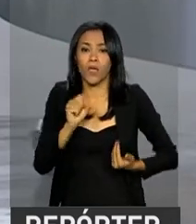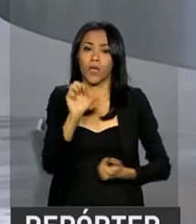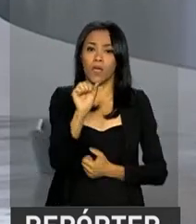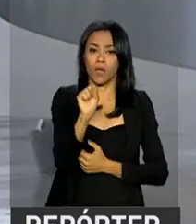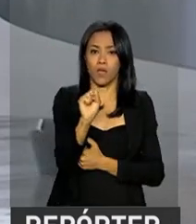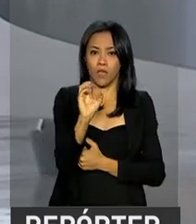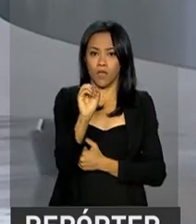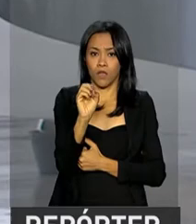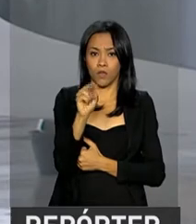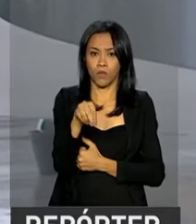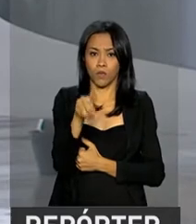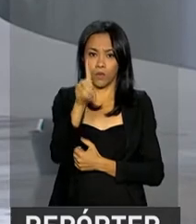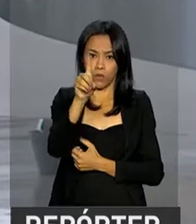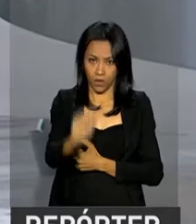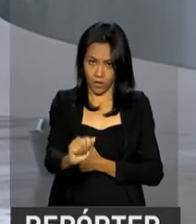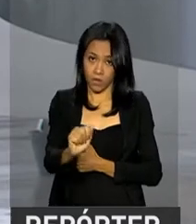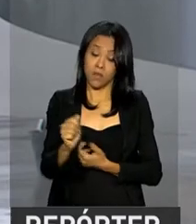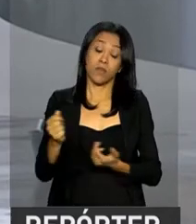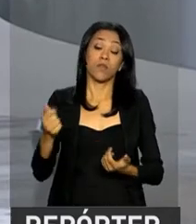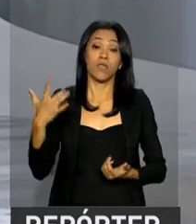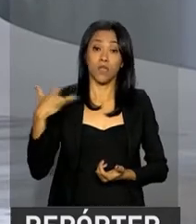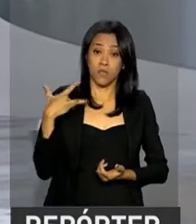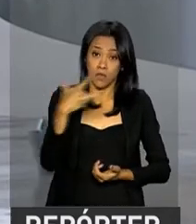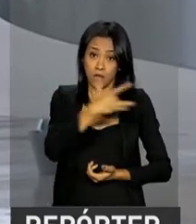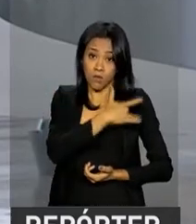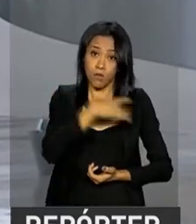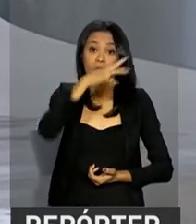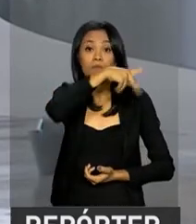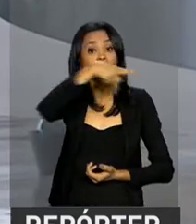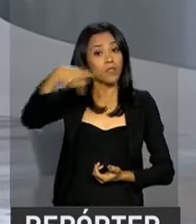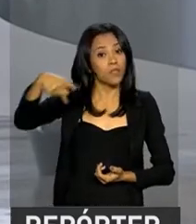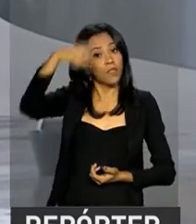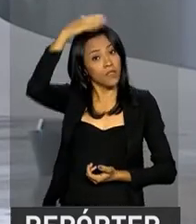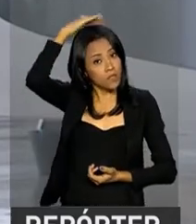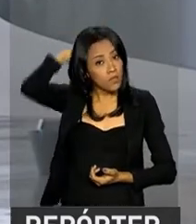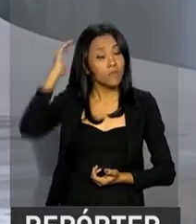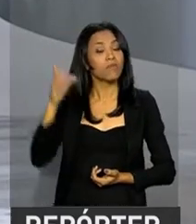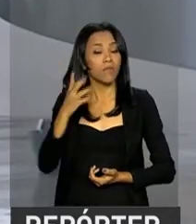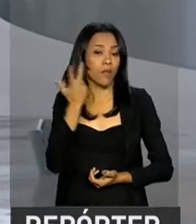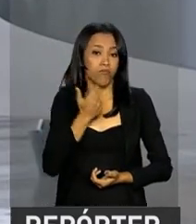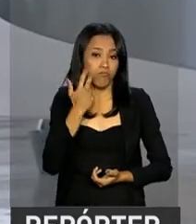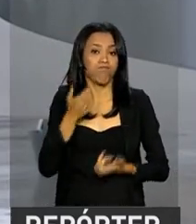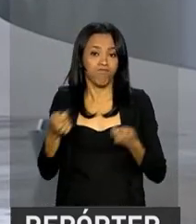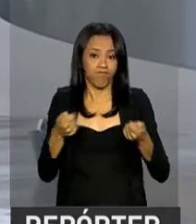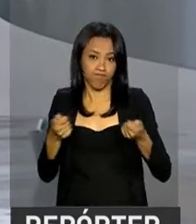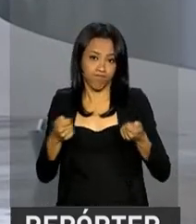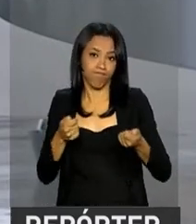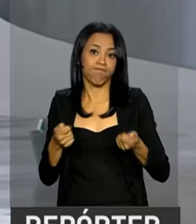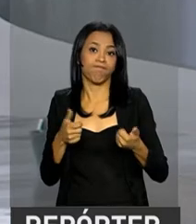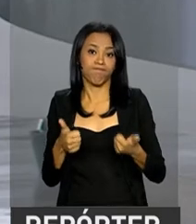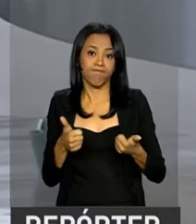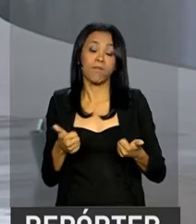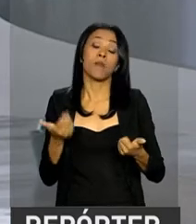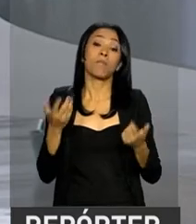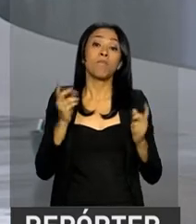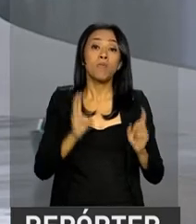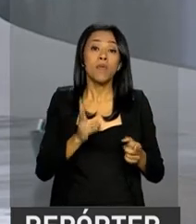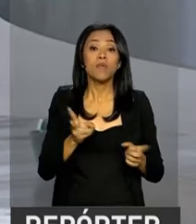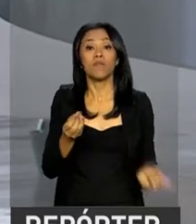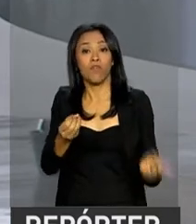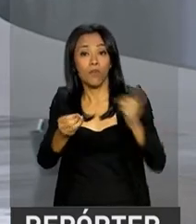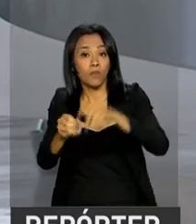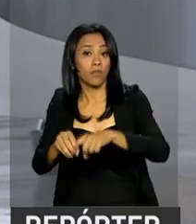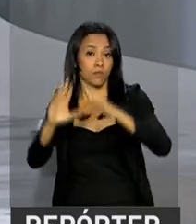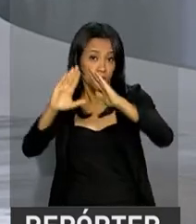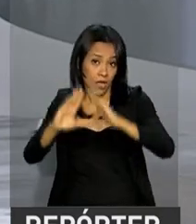e que o estado de saúde do presidente é estável mesmo recebendo essa alta o presidente deve